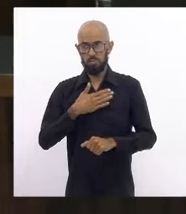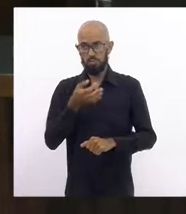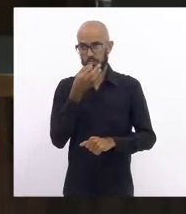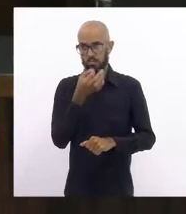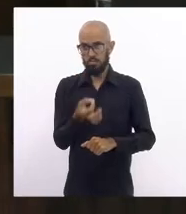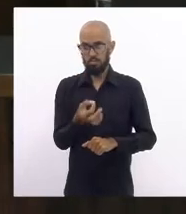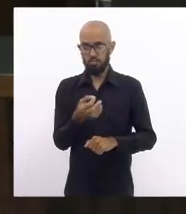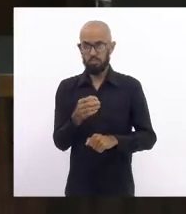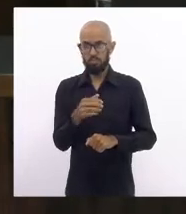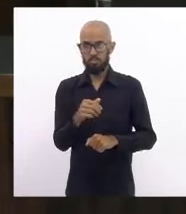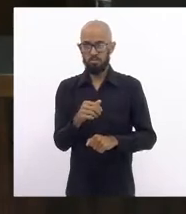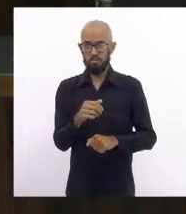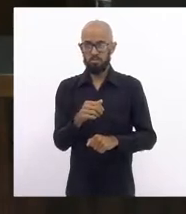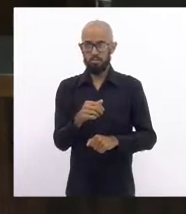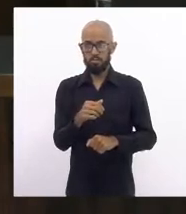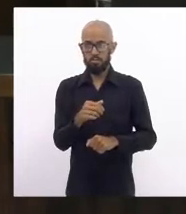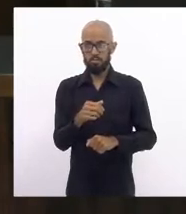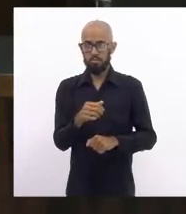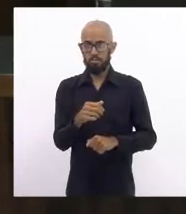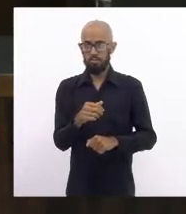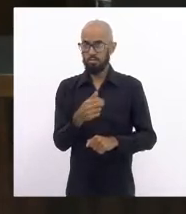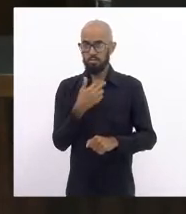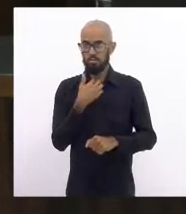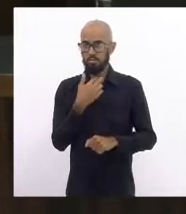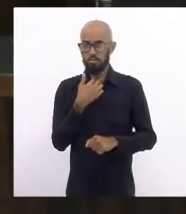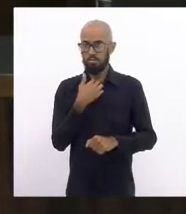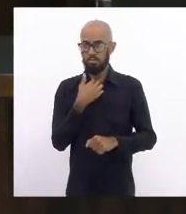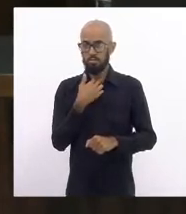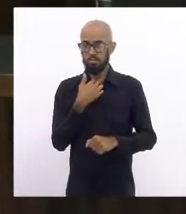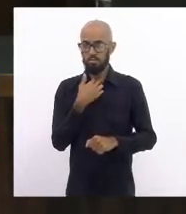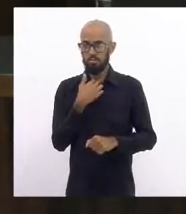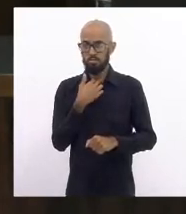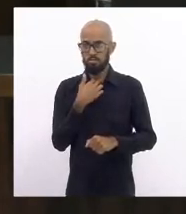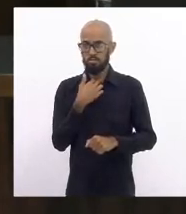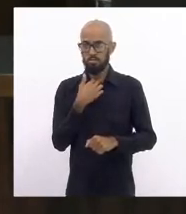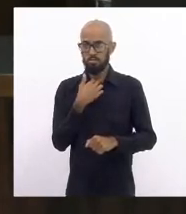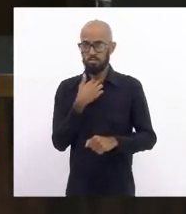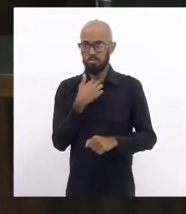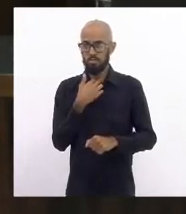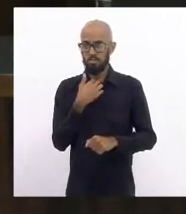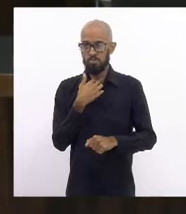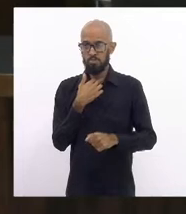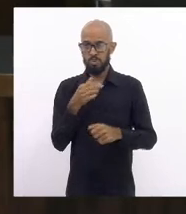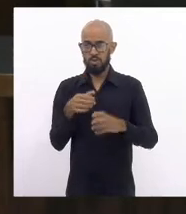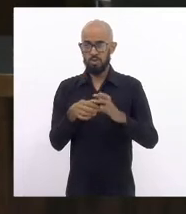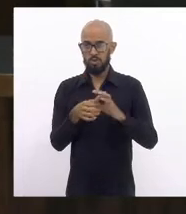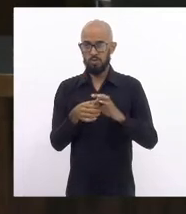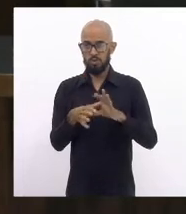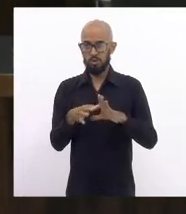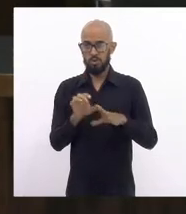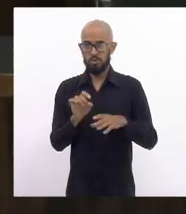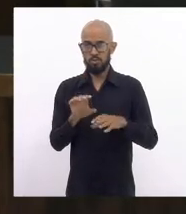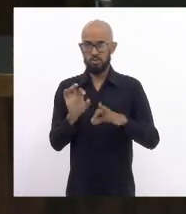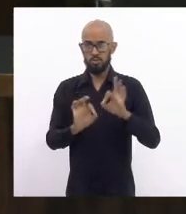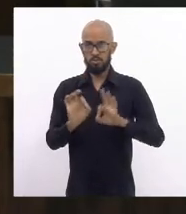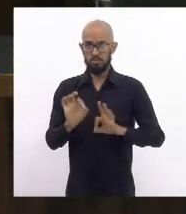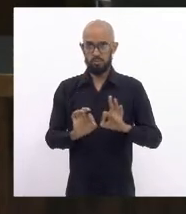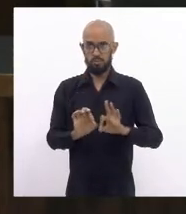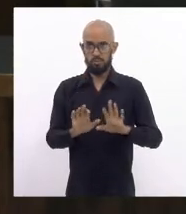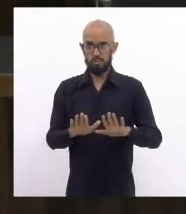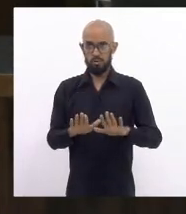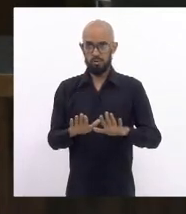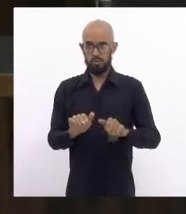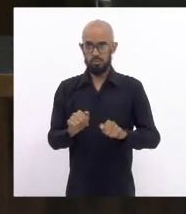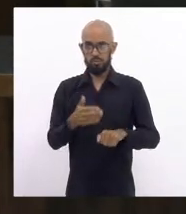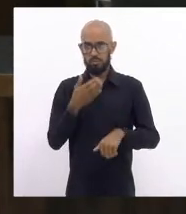não podia ter aberto a palavra aos deputados da forma que foi, que era só questão de ordem. Mas aí eu acho que